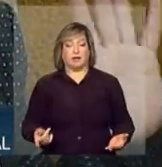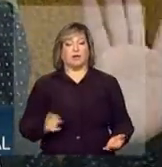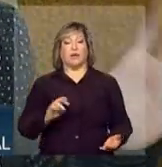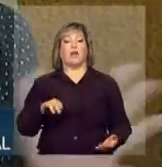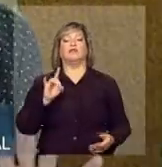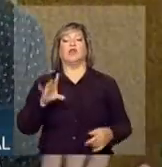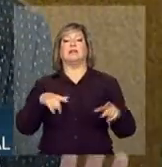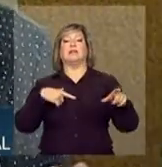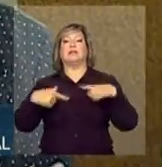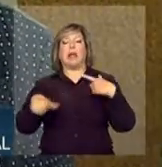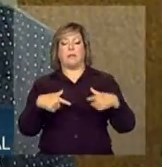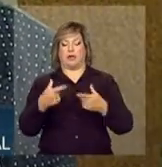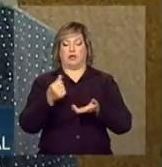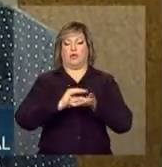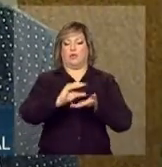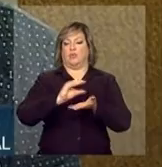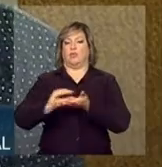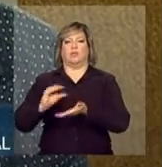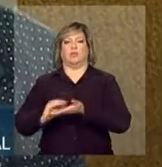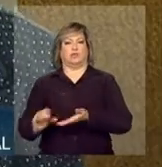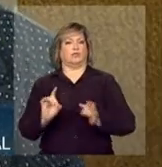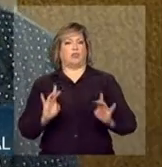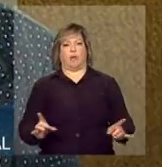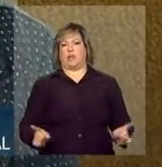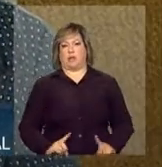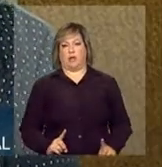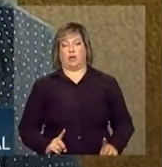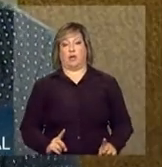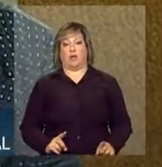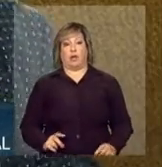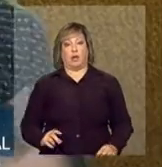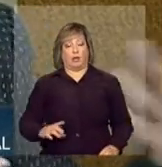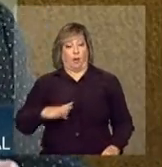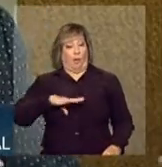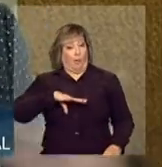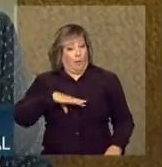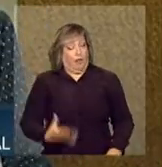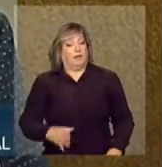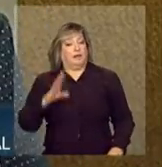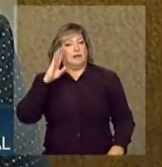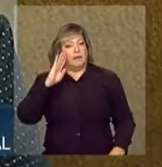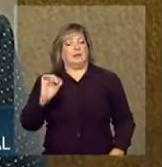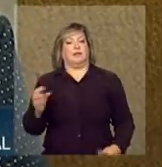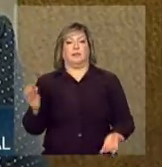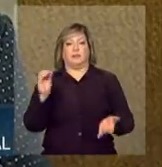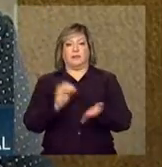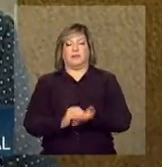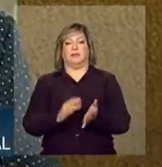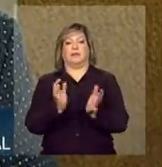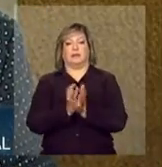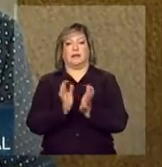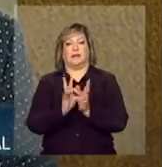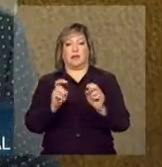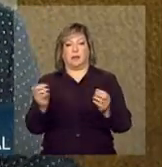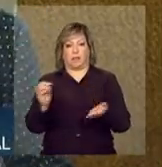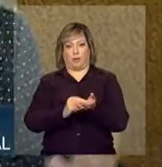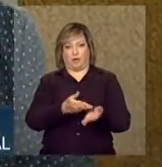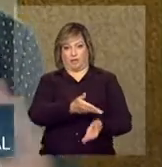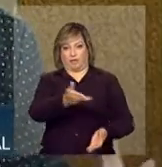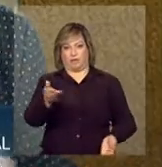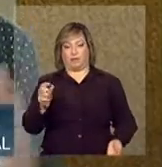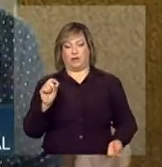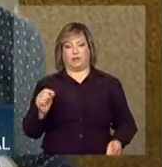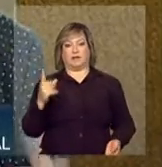com a construção de repasse fundo a fundo. Então, eu acho que o grande desafio, e parte das questões que foram colocadas aqui por vocês, né, e